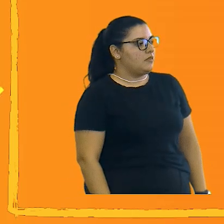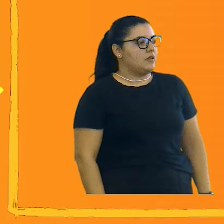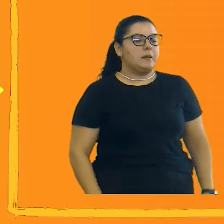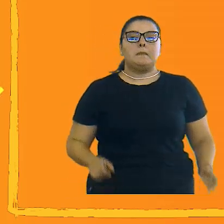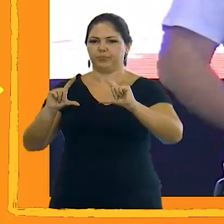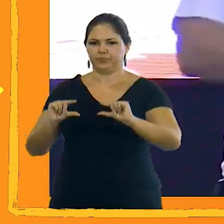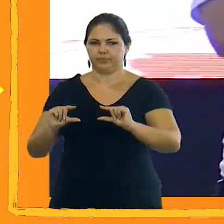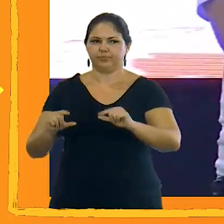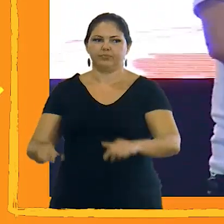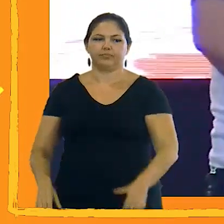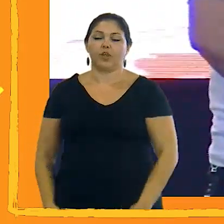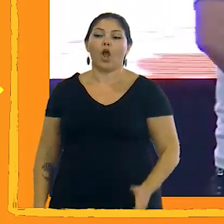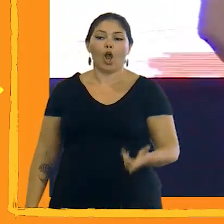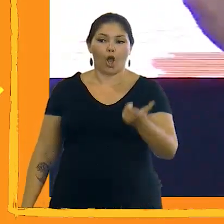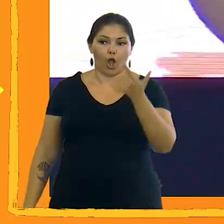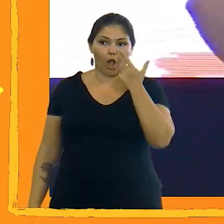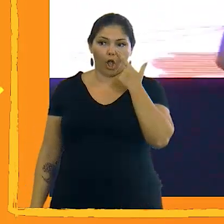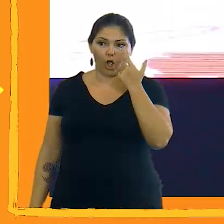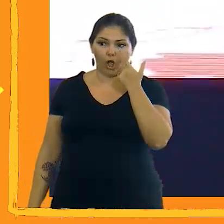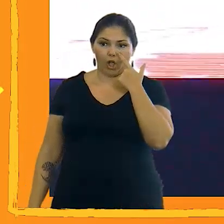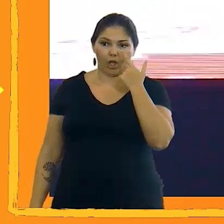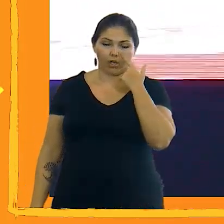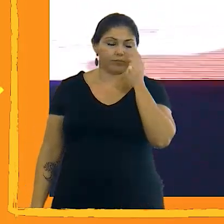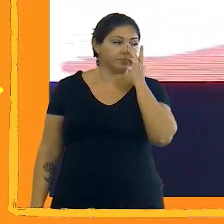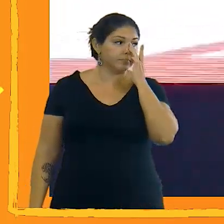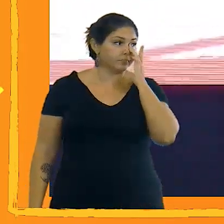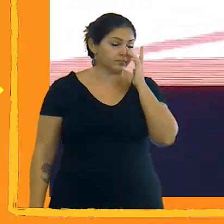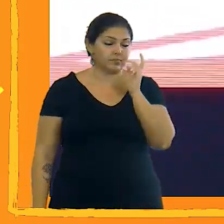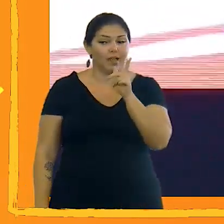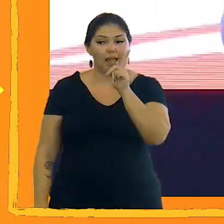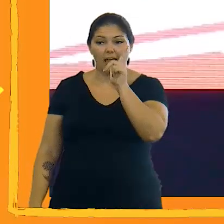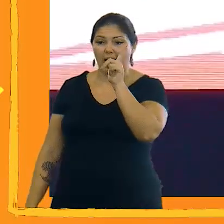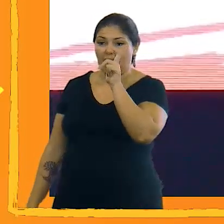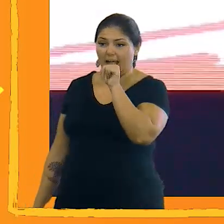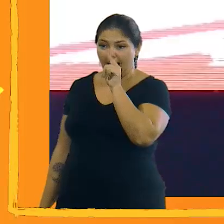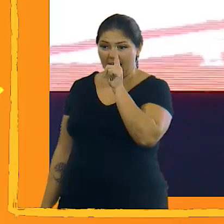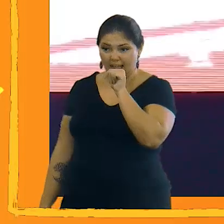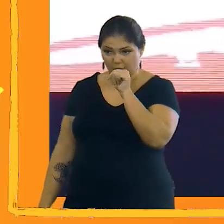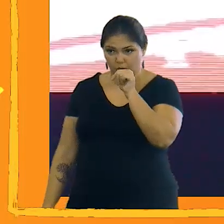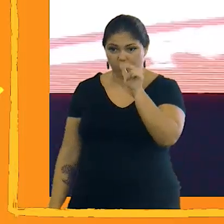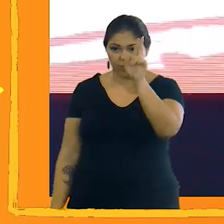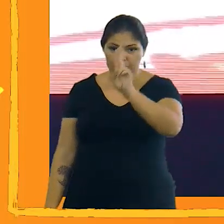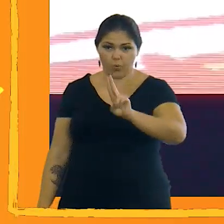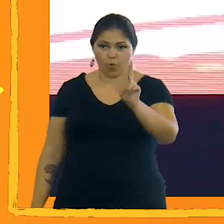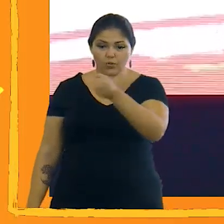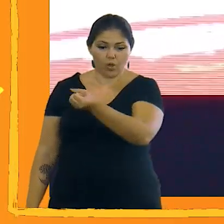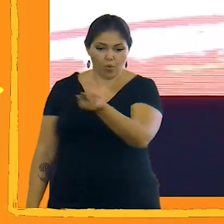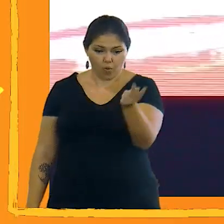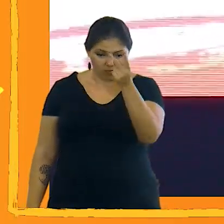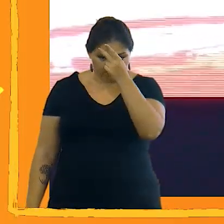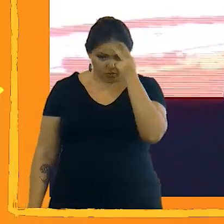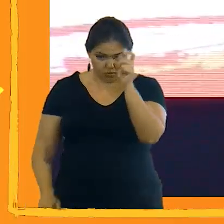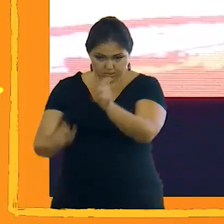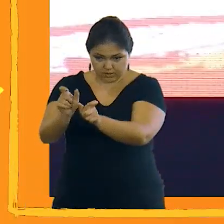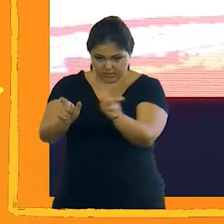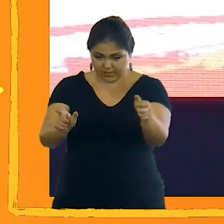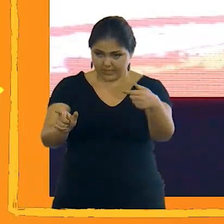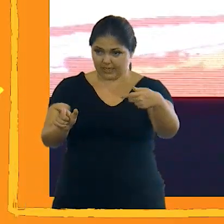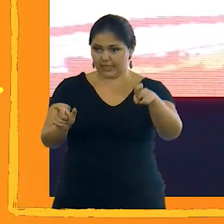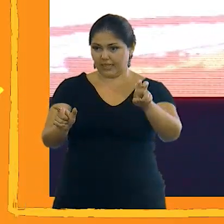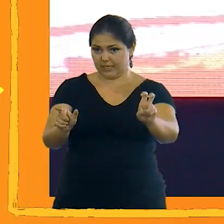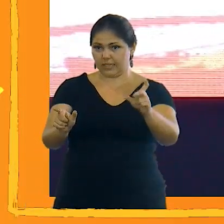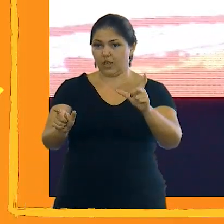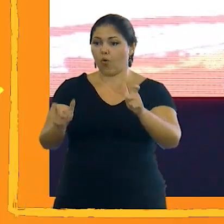qu olha só a água utilizada pelos 75 moradores de um Vilarejo provém de um reservatório no formato